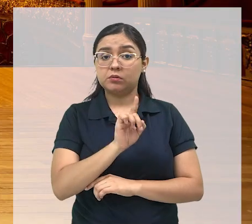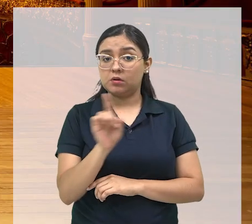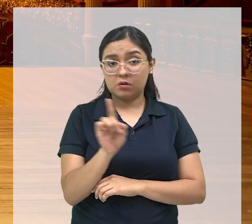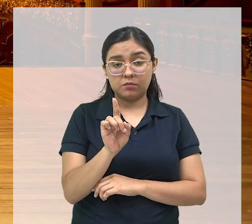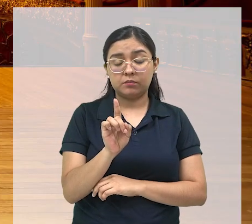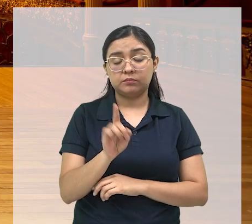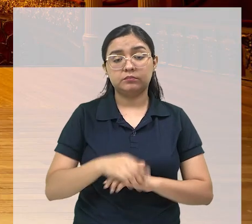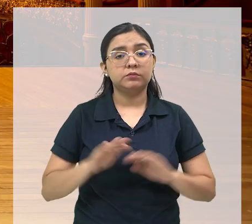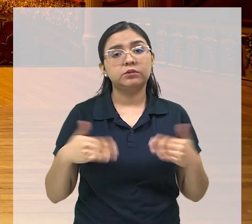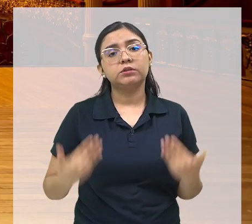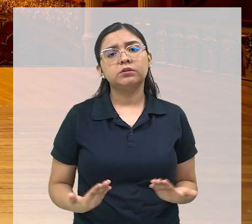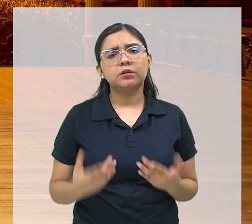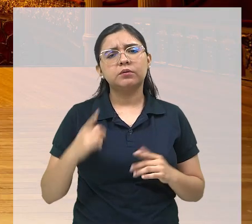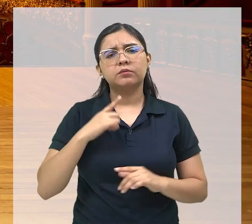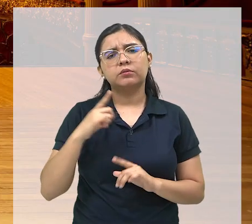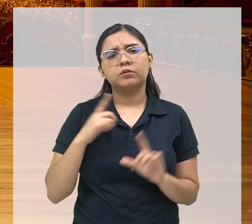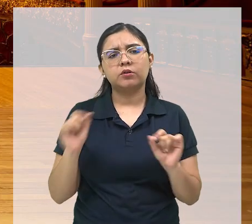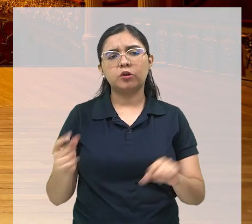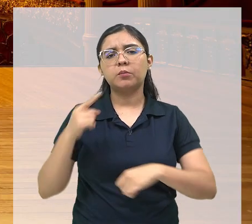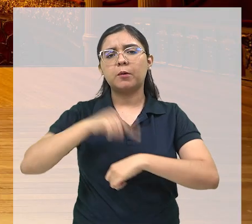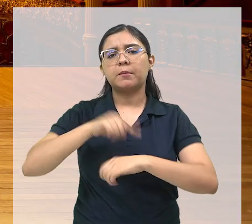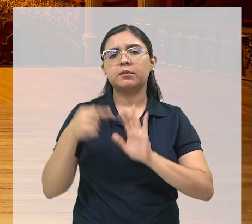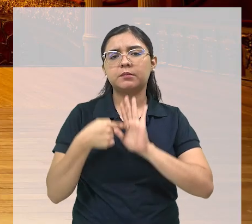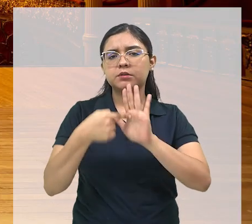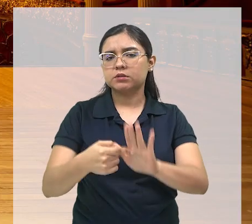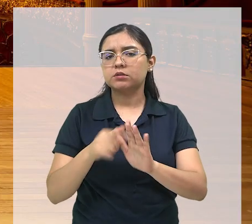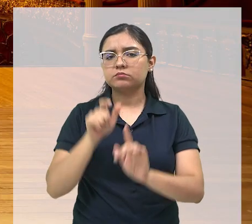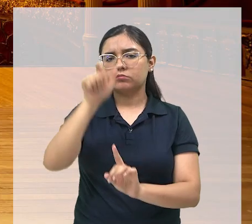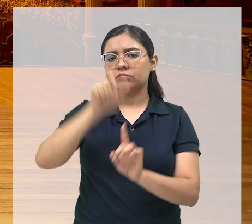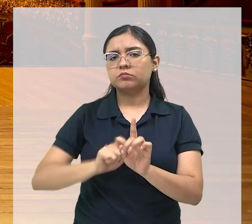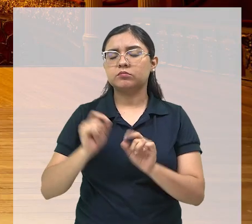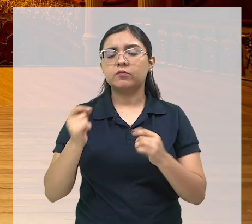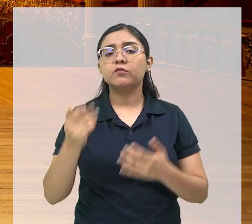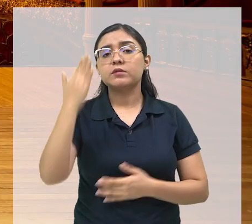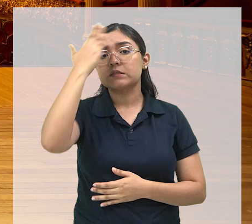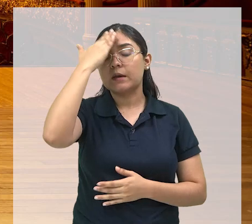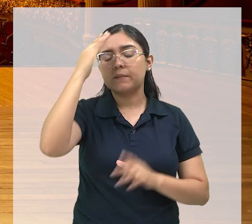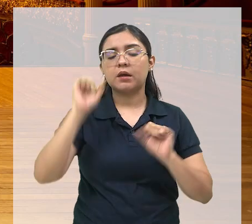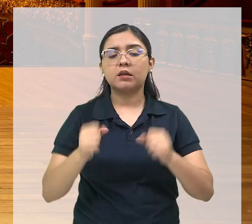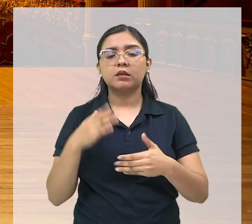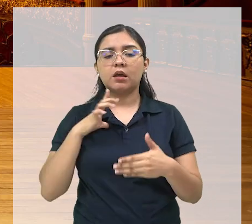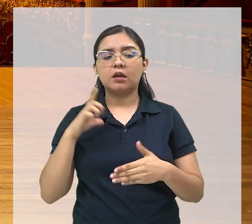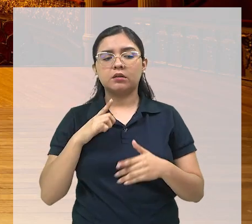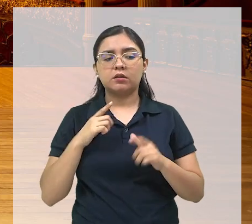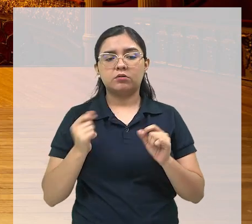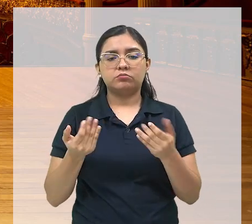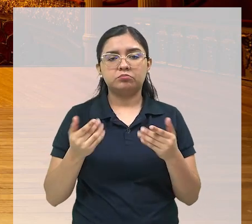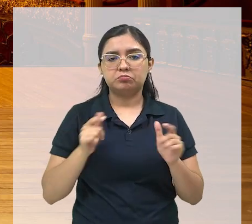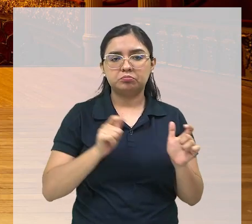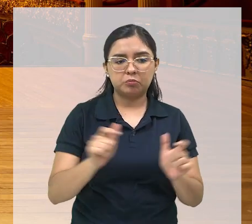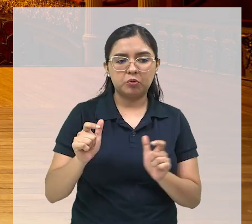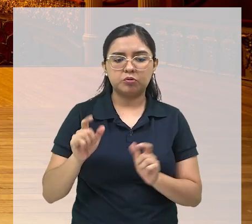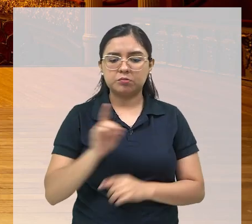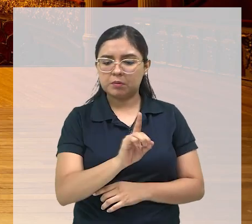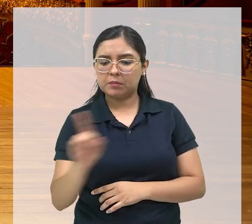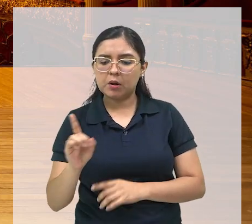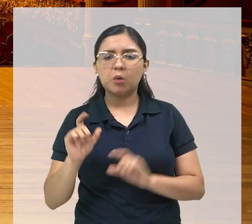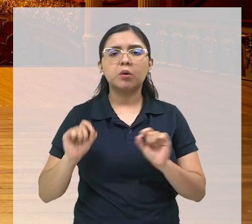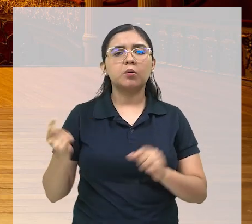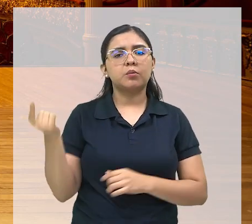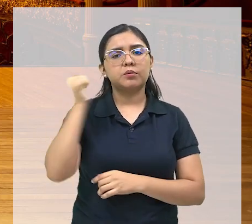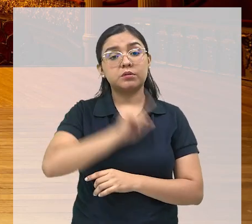não posso. Então, quando eu estou em cena, eu vou saber até onde eu posso ir, o que eu consigo fazer.